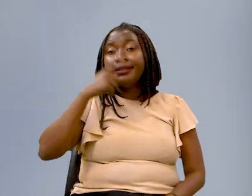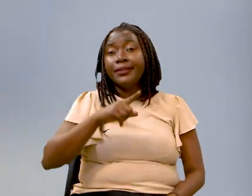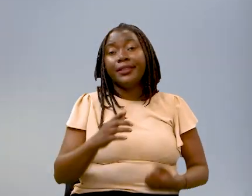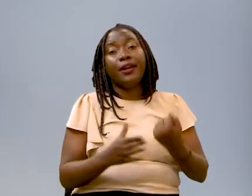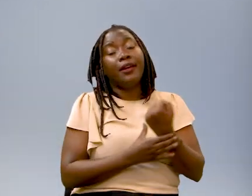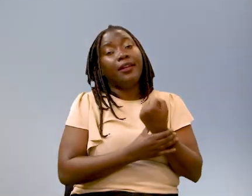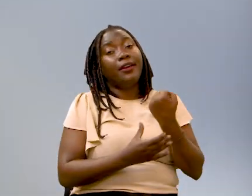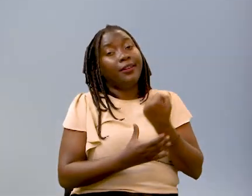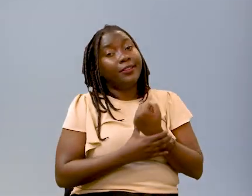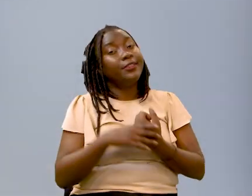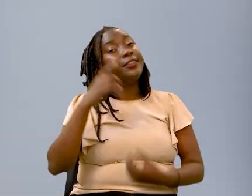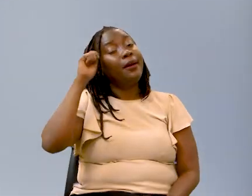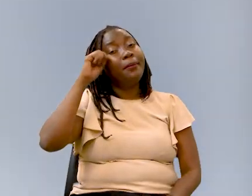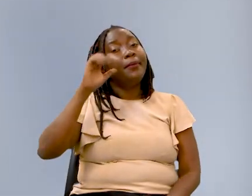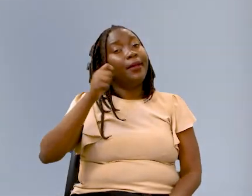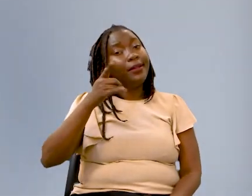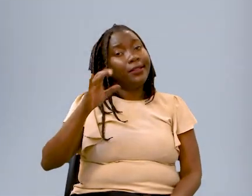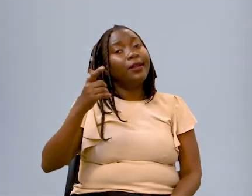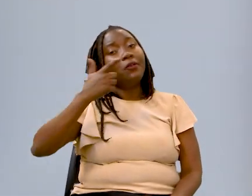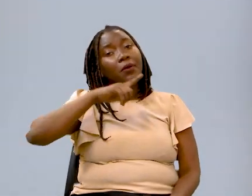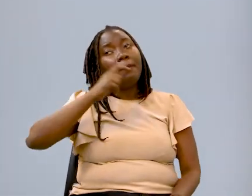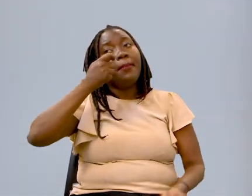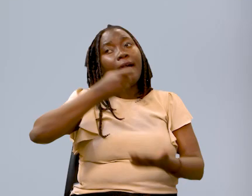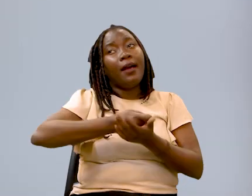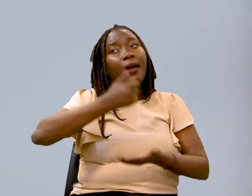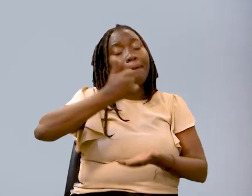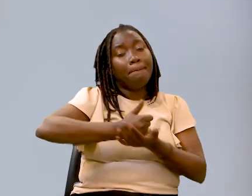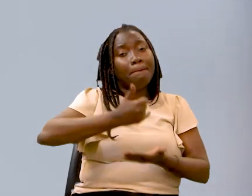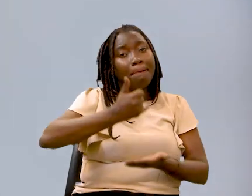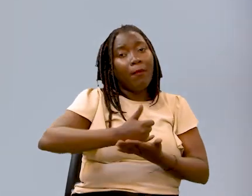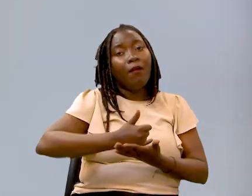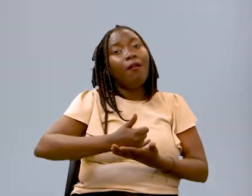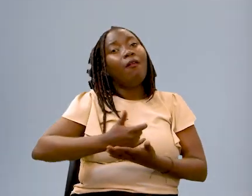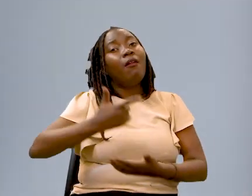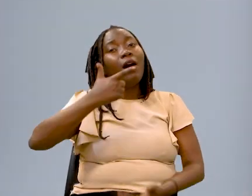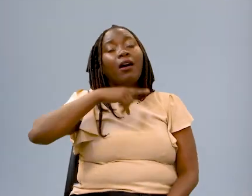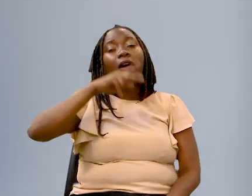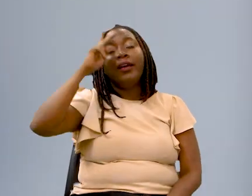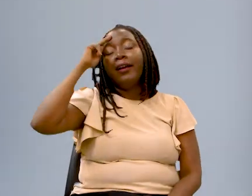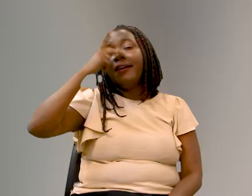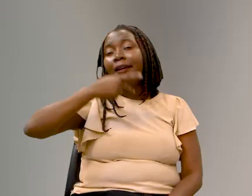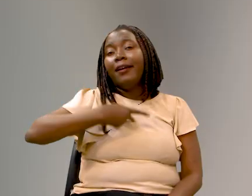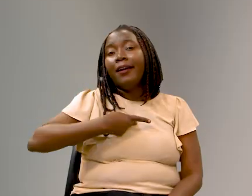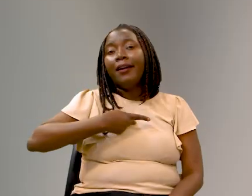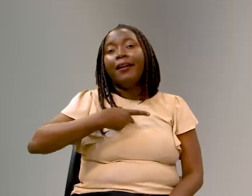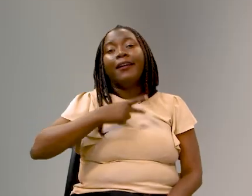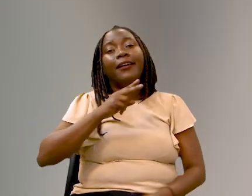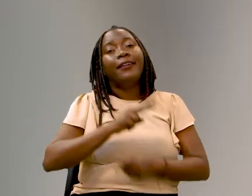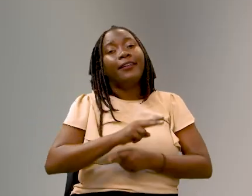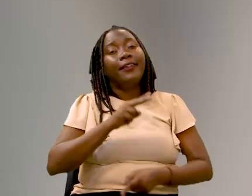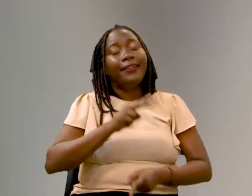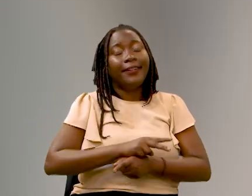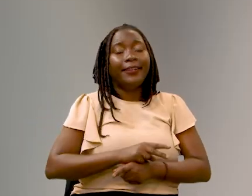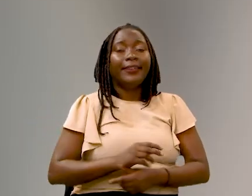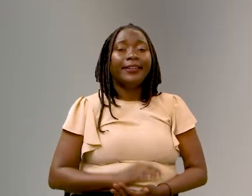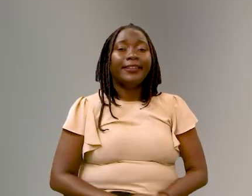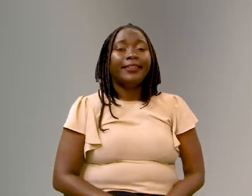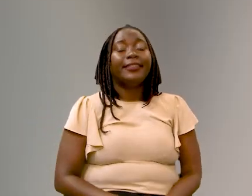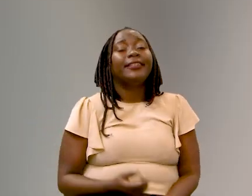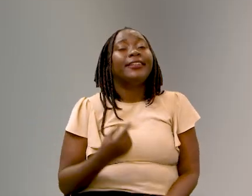então, naquele momento, conseguiu pelo menos garantia. Não, a Pretação vai conseguir pagar os impostos, a Pretação vai